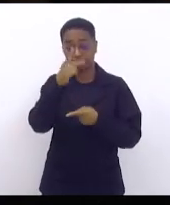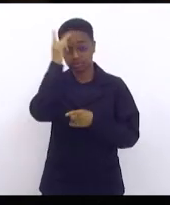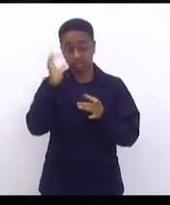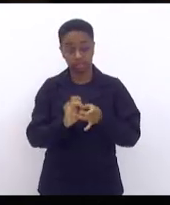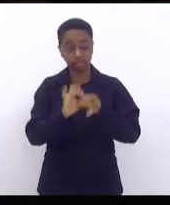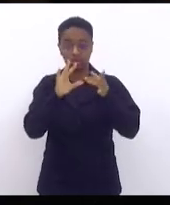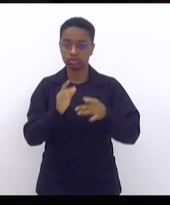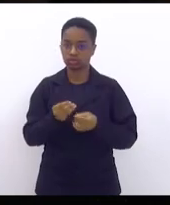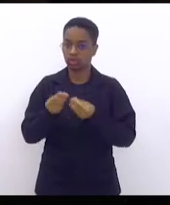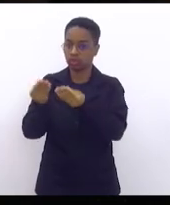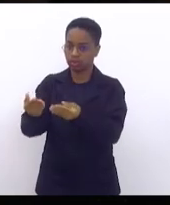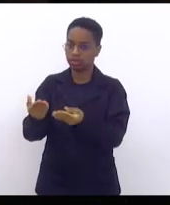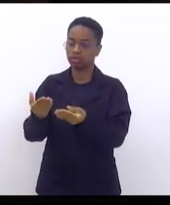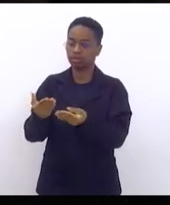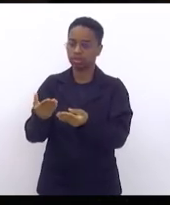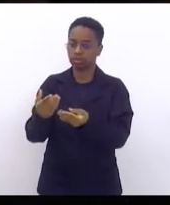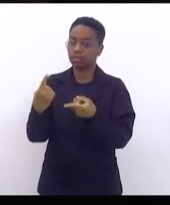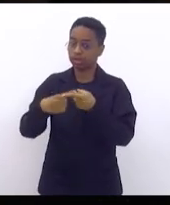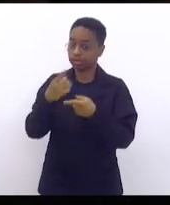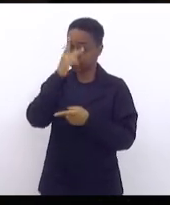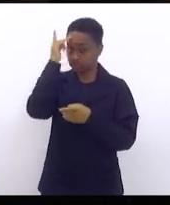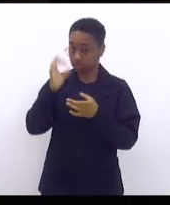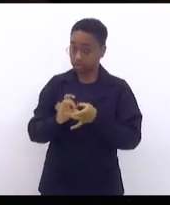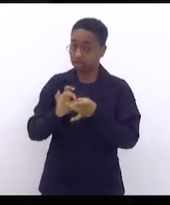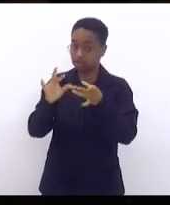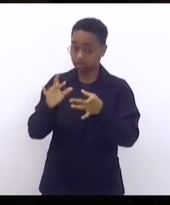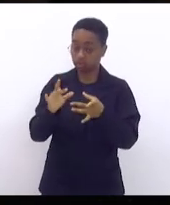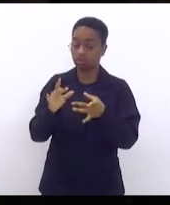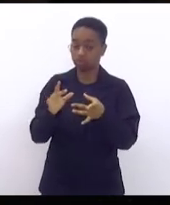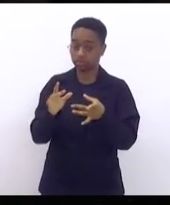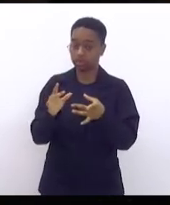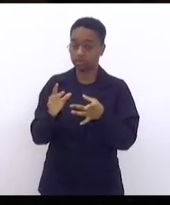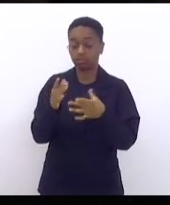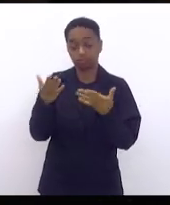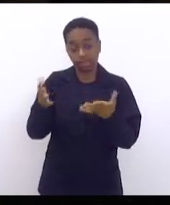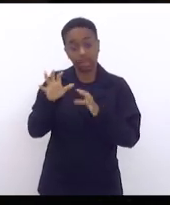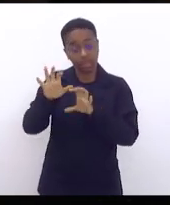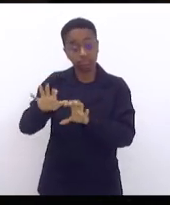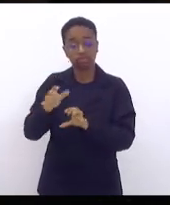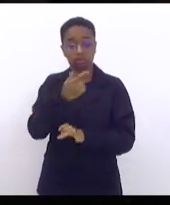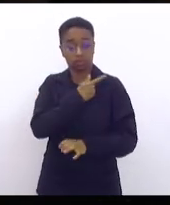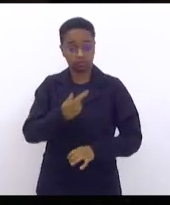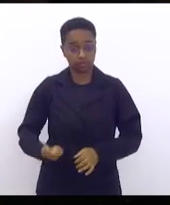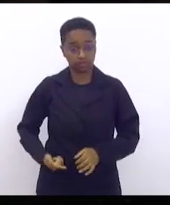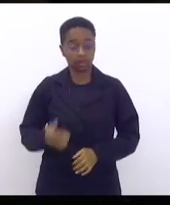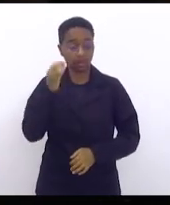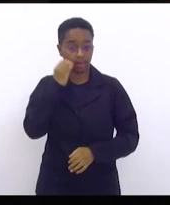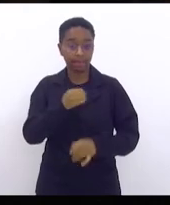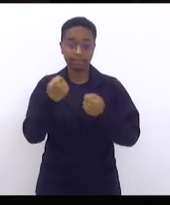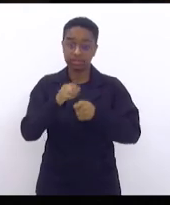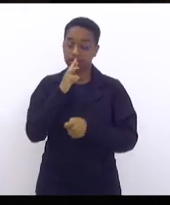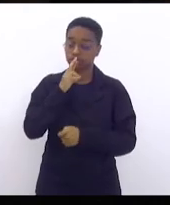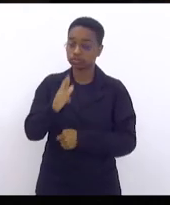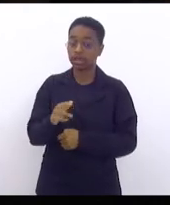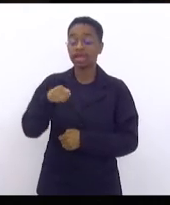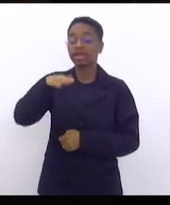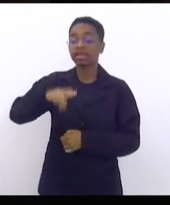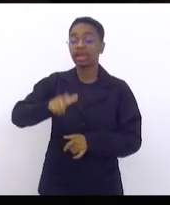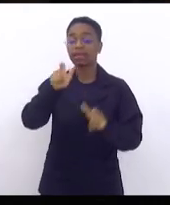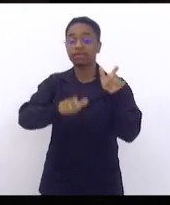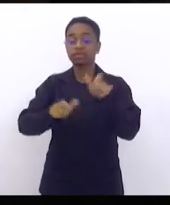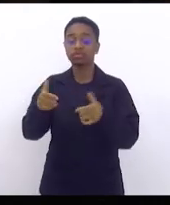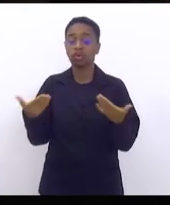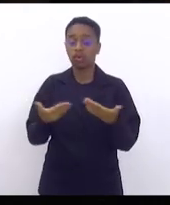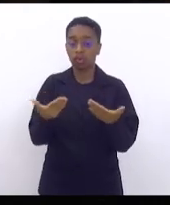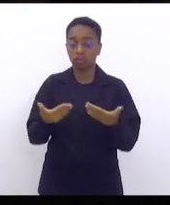entrar. Alguém deixou chegar. E era isso que o governo Cláudio Castro tinha que responder. Quem são as pessoas